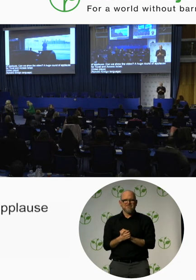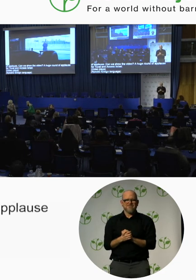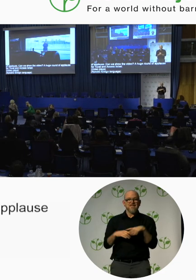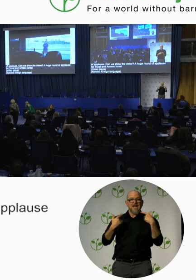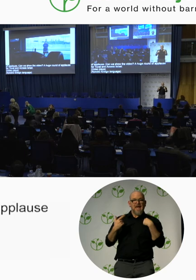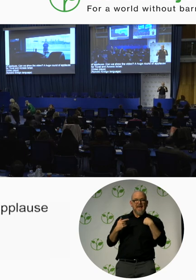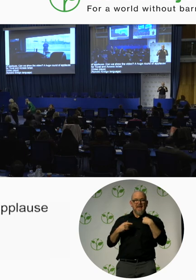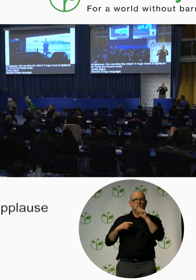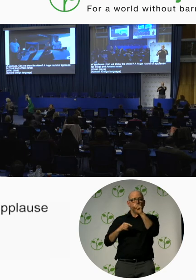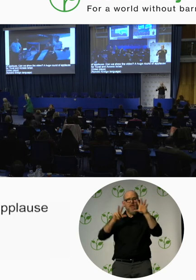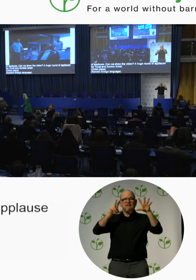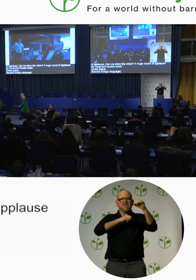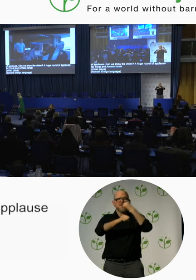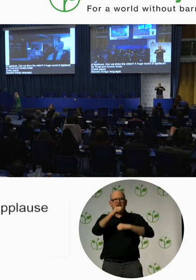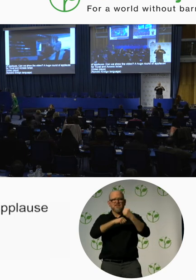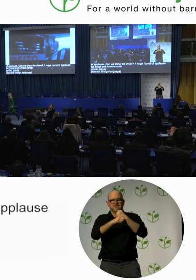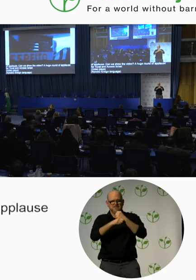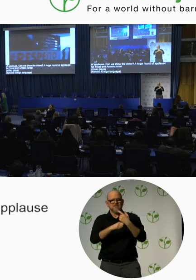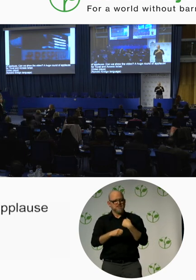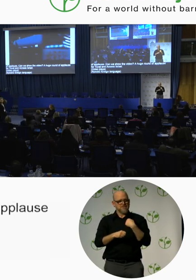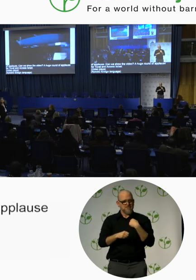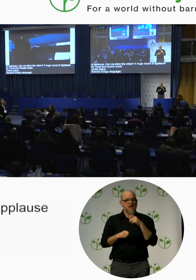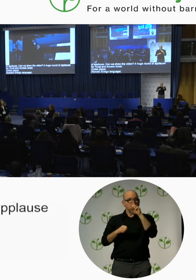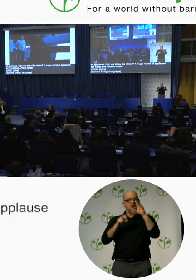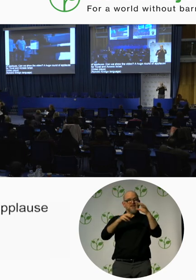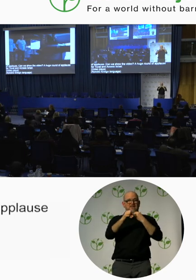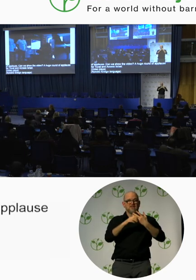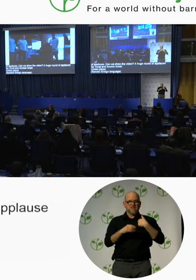Olha isso. Olha a largura do pedido.